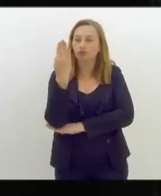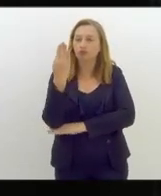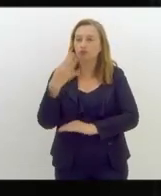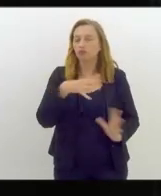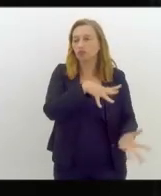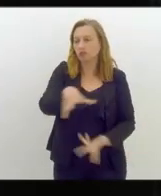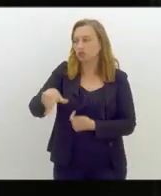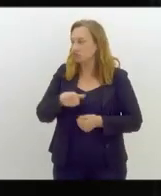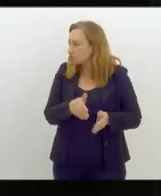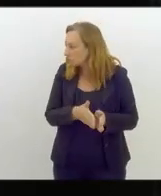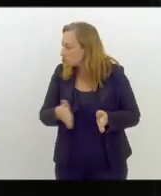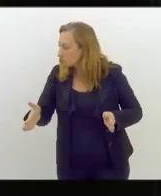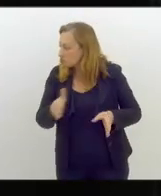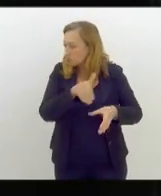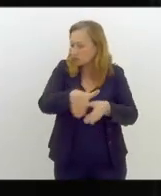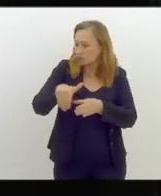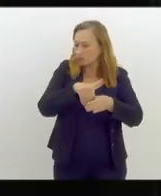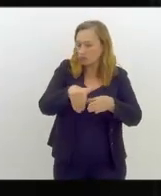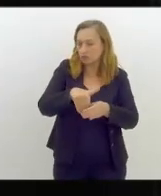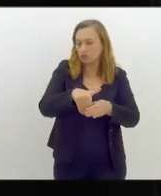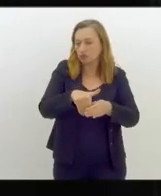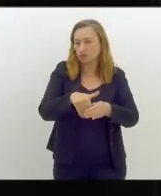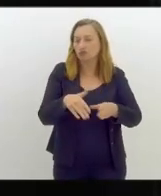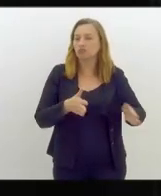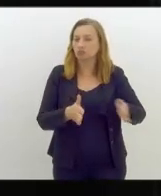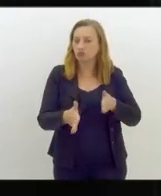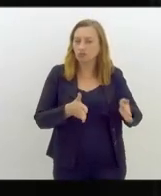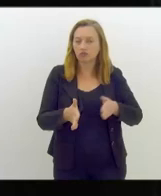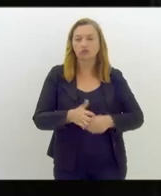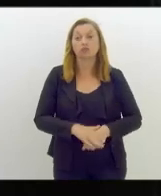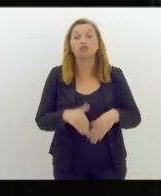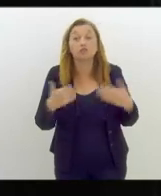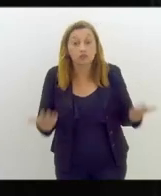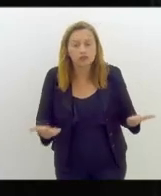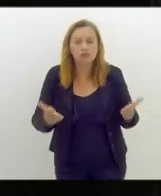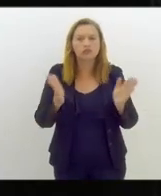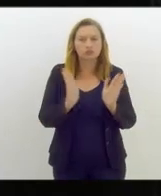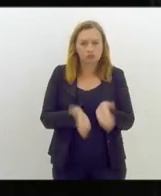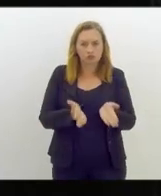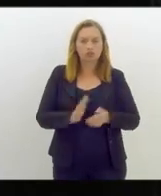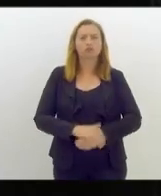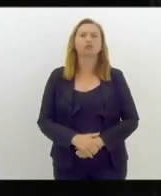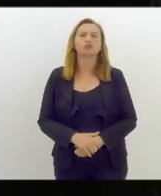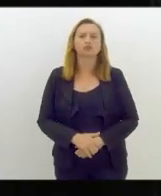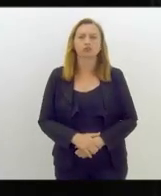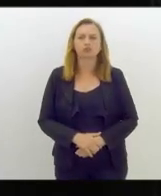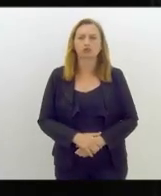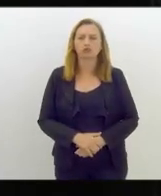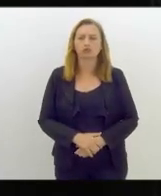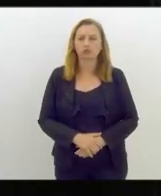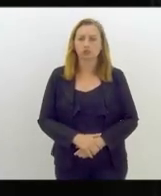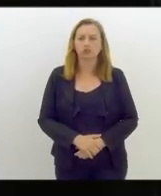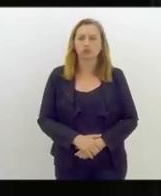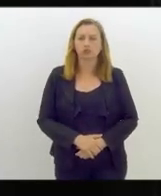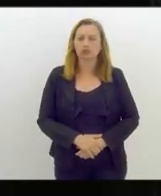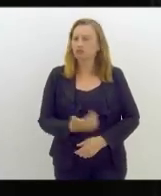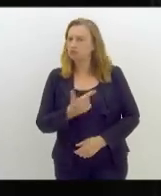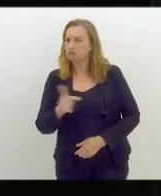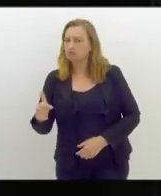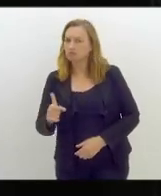no processo eleitoral neste período. Então, hoje, ainda que não